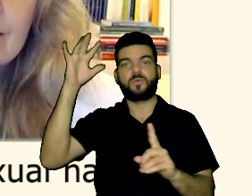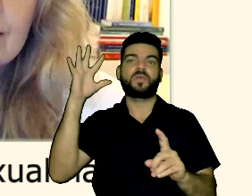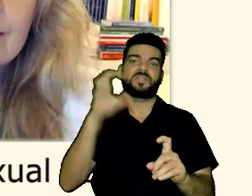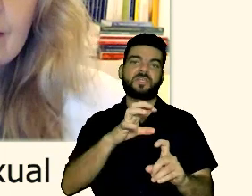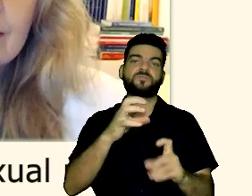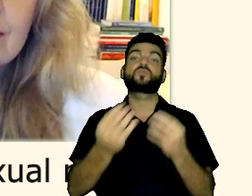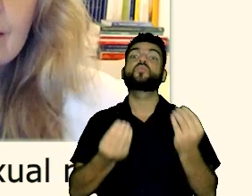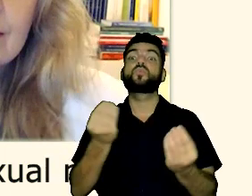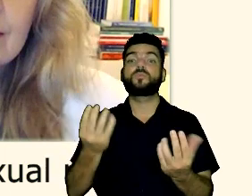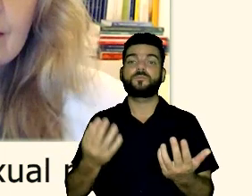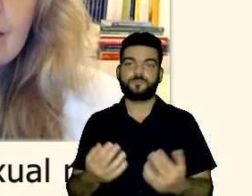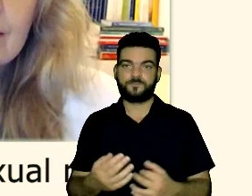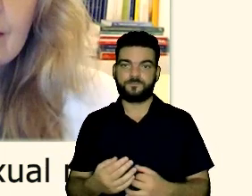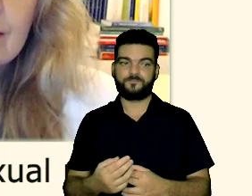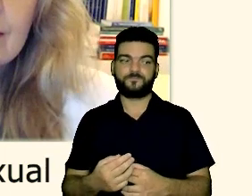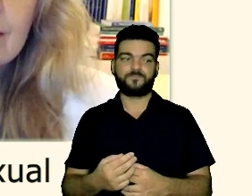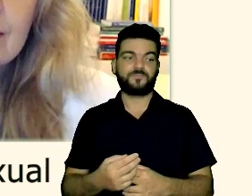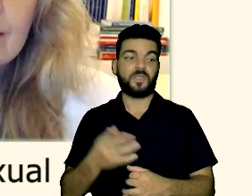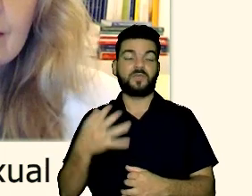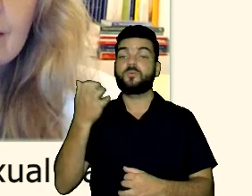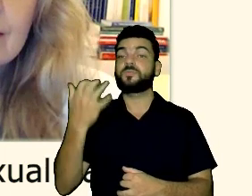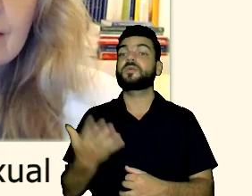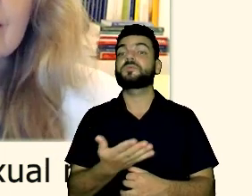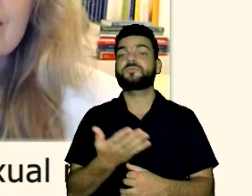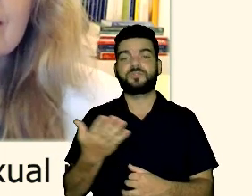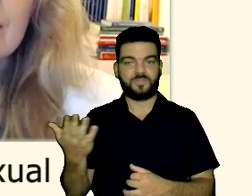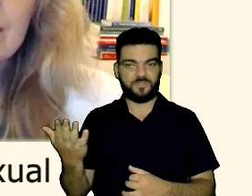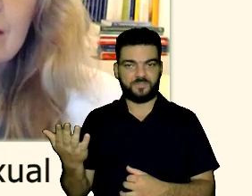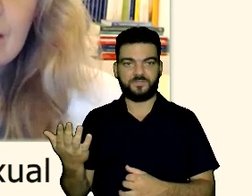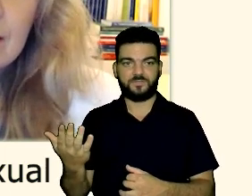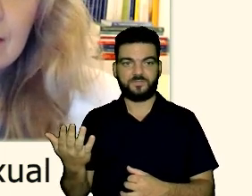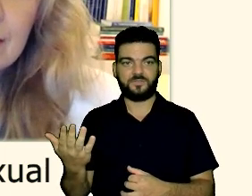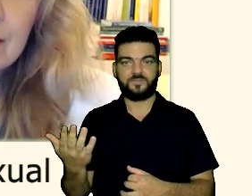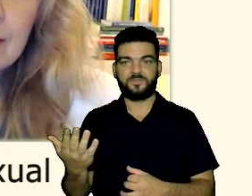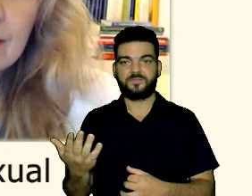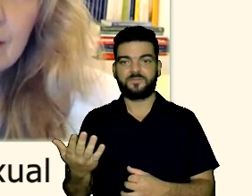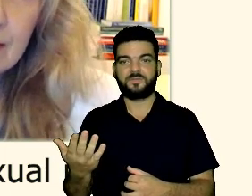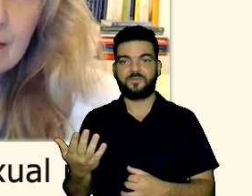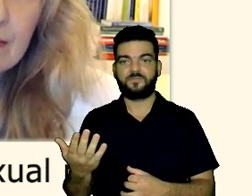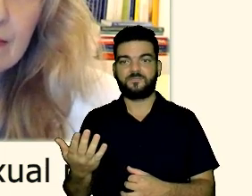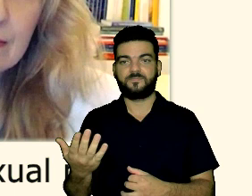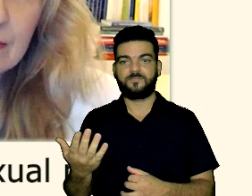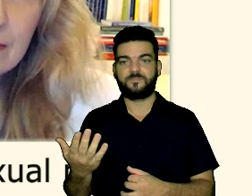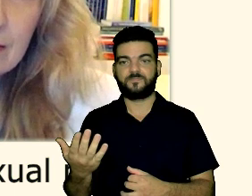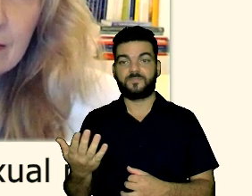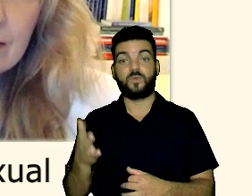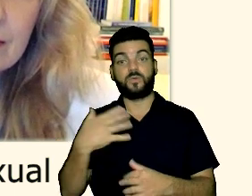o assédio nas empresas, né? A prevenção, e aí a gente fala muito disso,